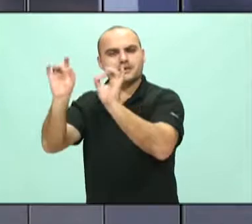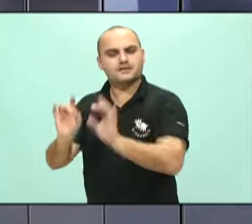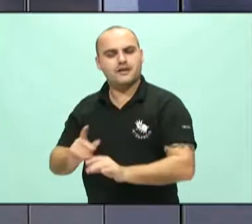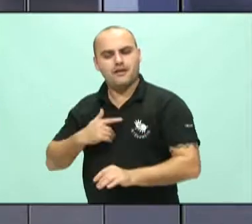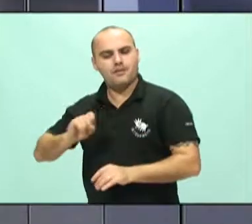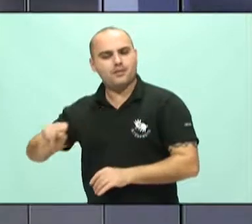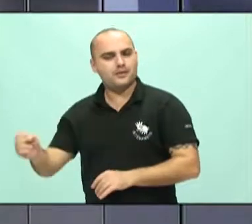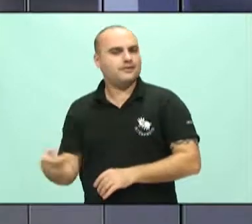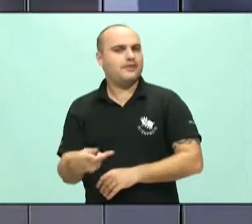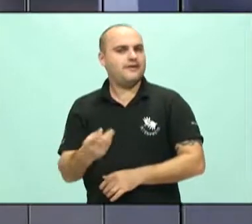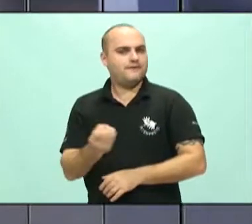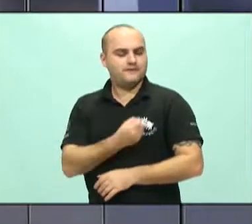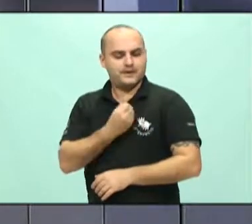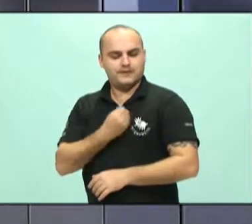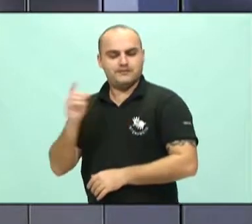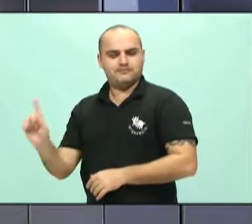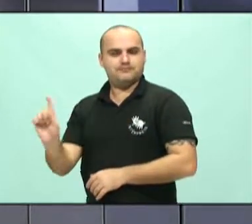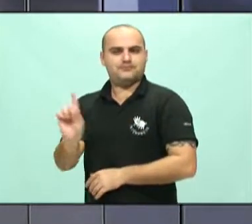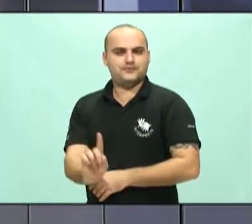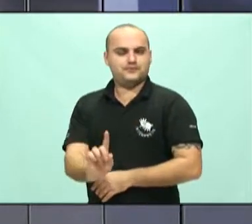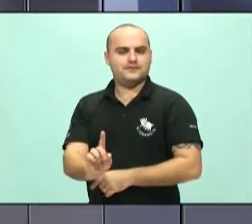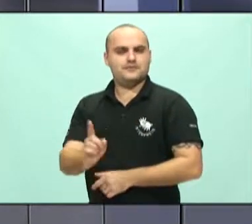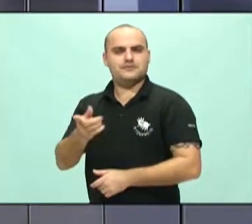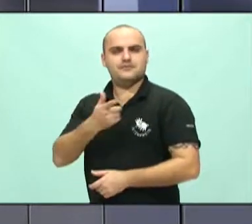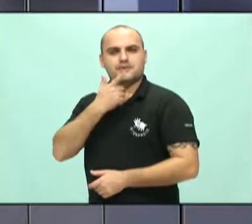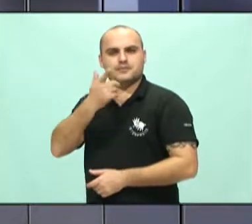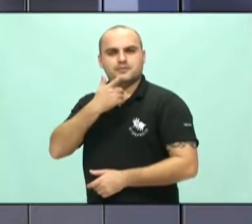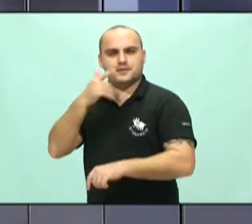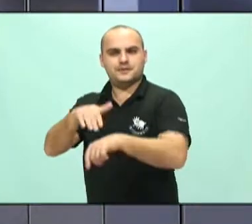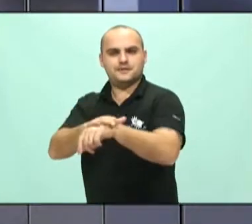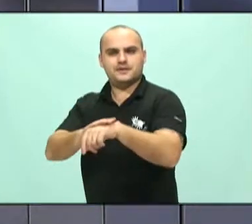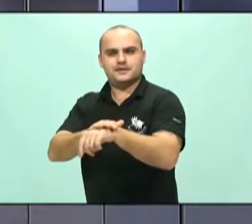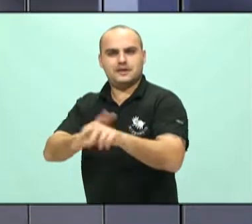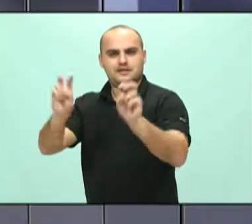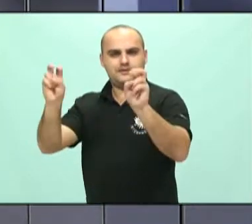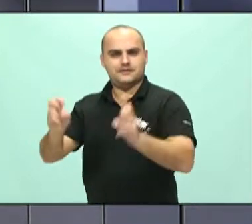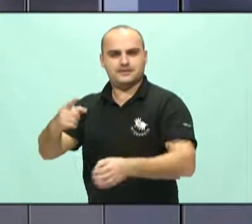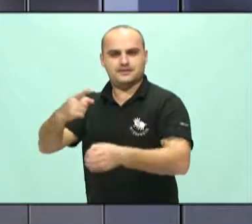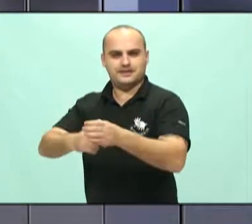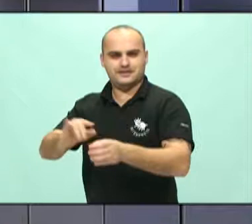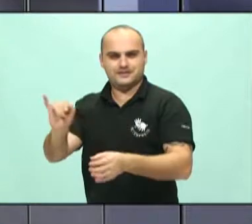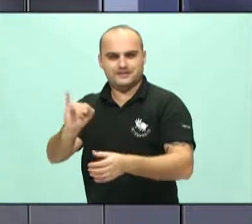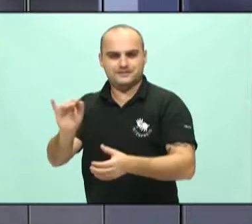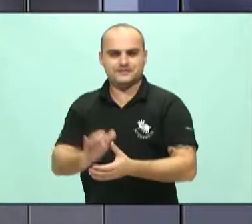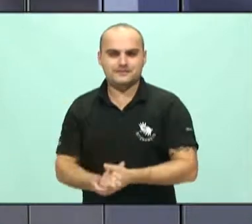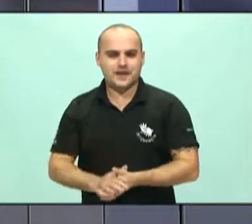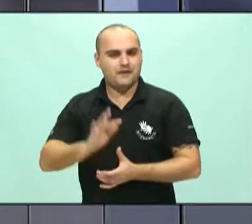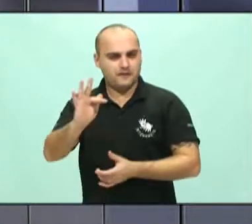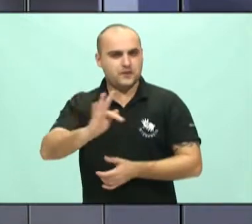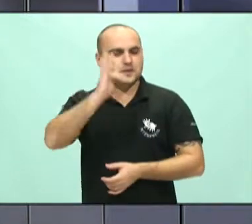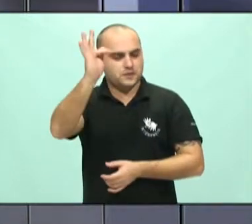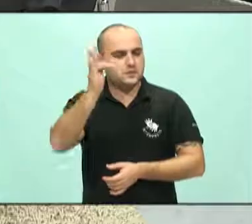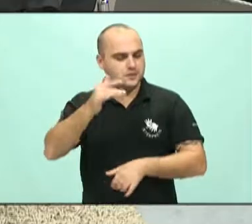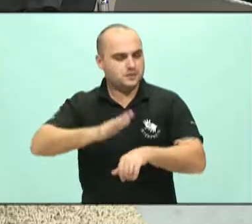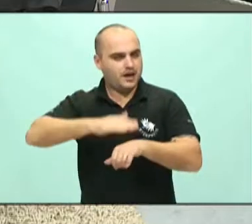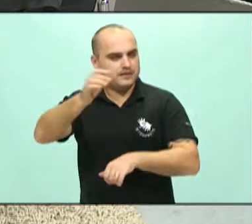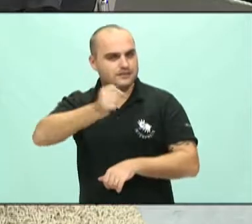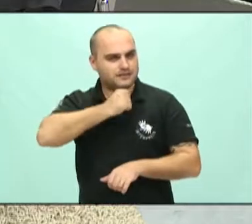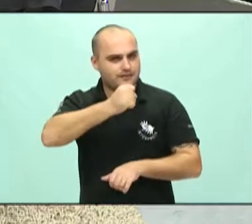de poder estar aqui falando a respeito de todo esse trabalho em prol da nossa cidade. Em breve voltaremos aí, sem dúvida,